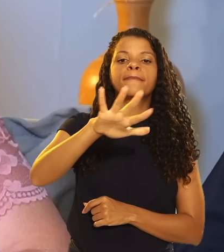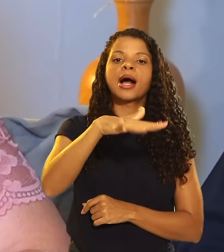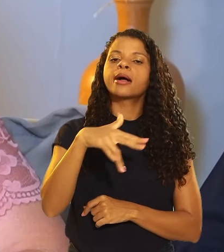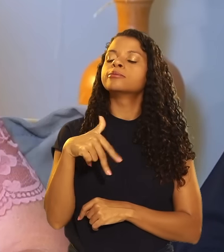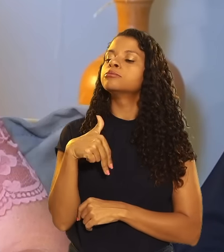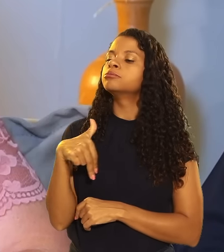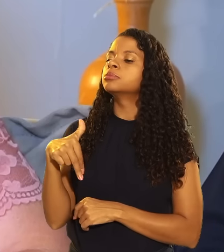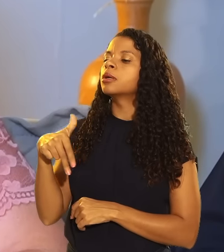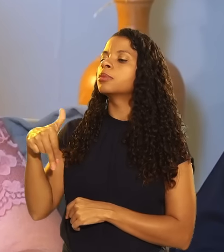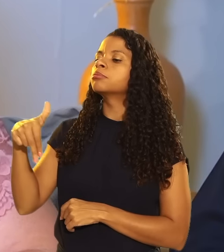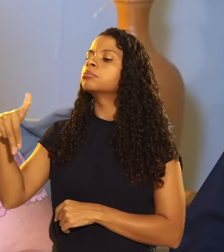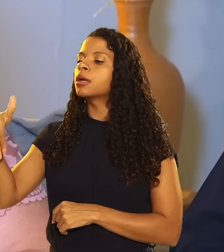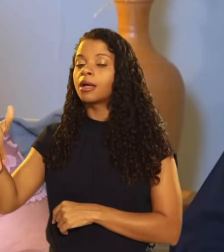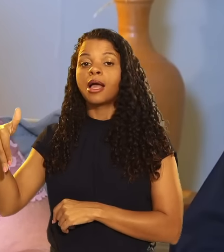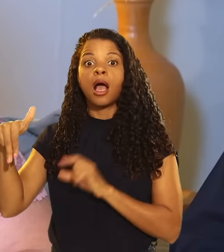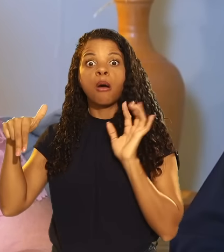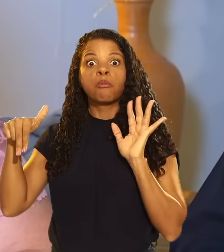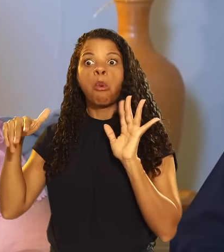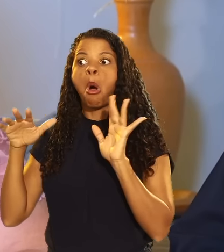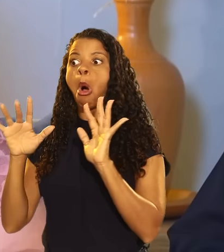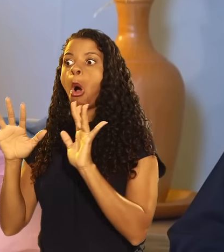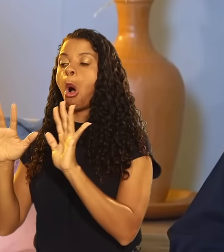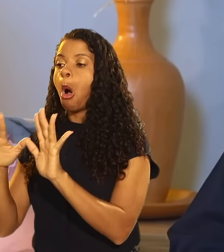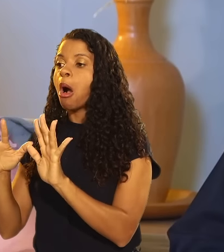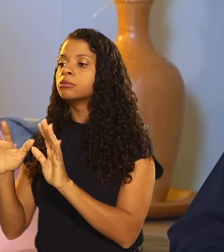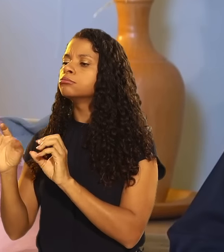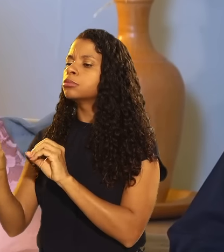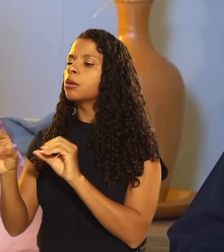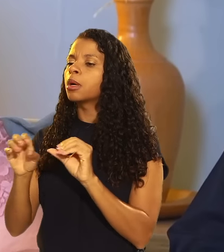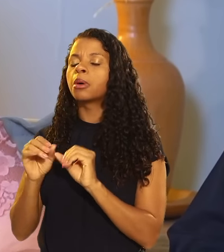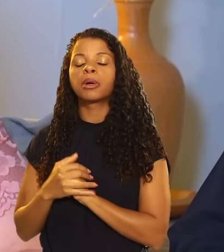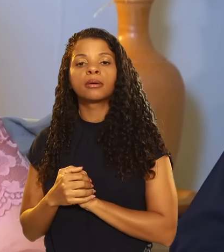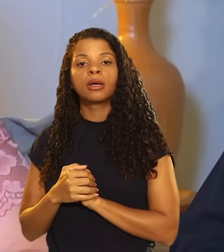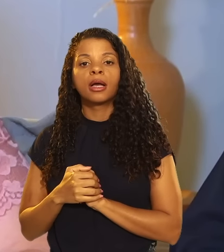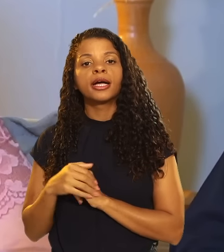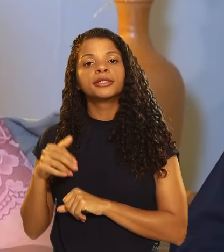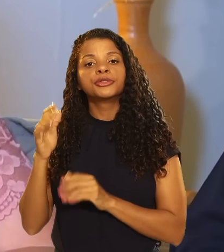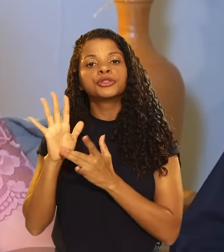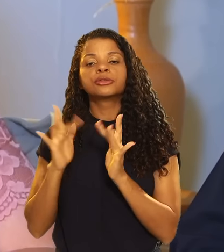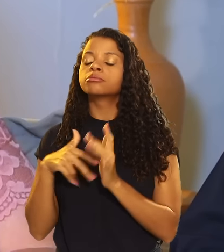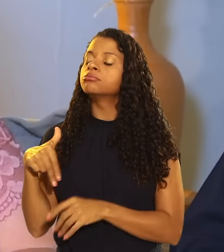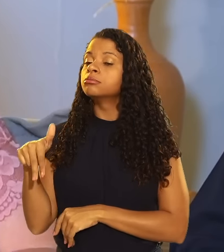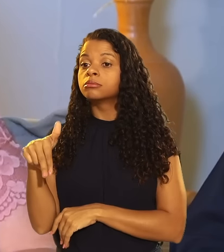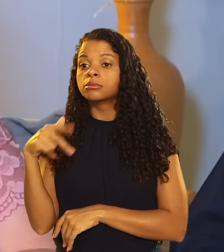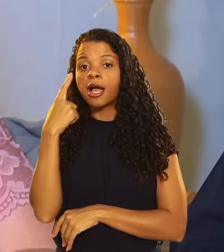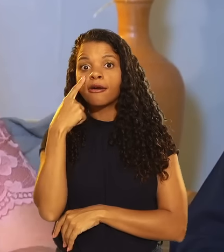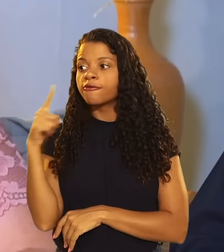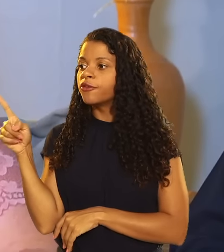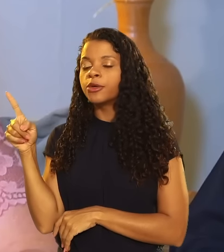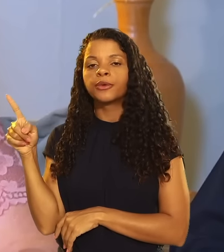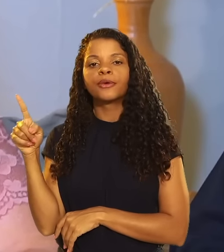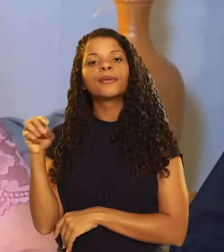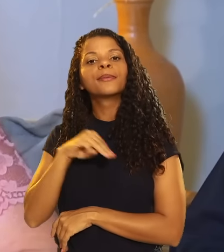ensinava. Quando ia passando, viu a Levi, filho de Alfeu, sentado na coletoria e disse-lhe: segue-me. E